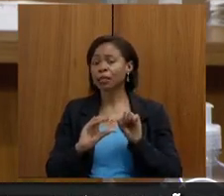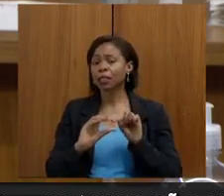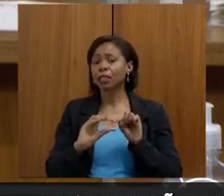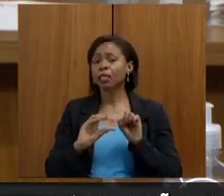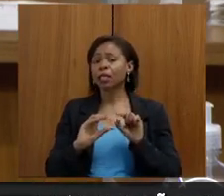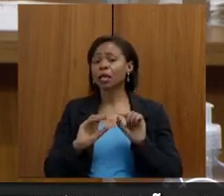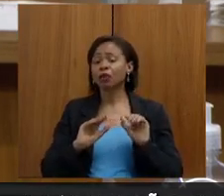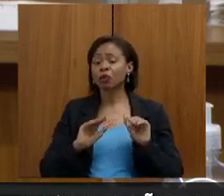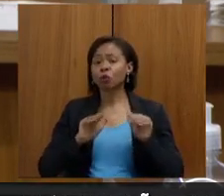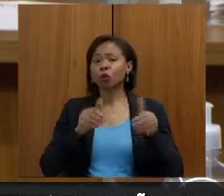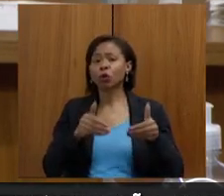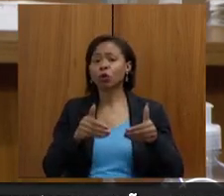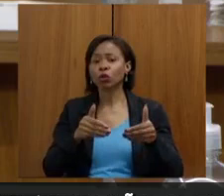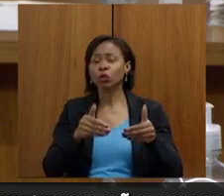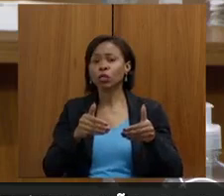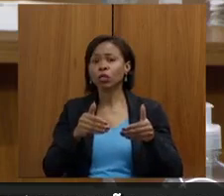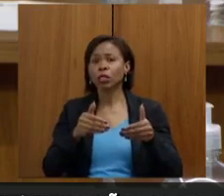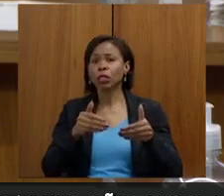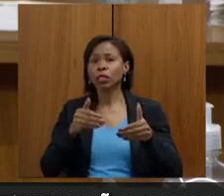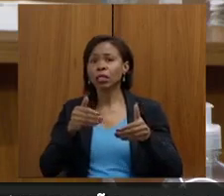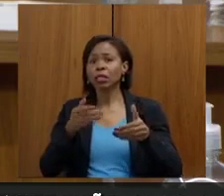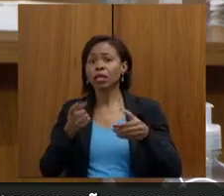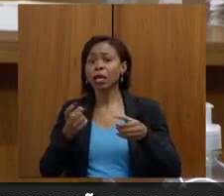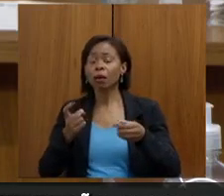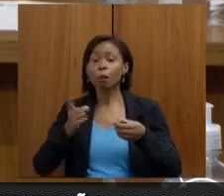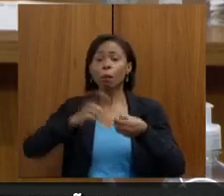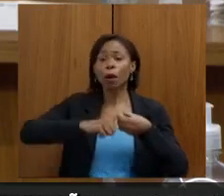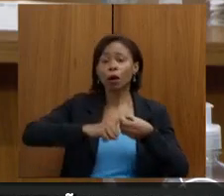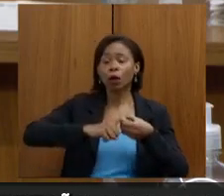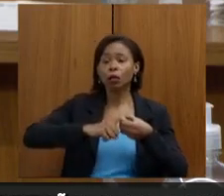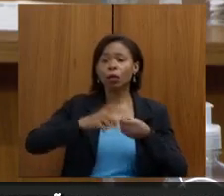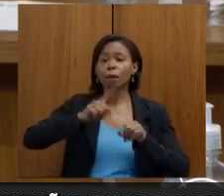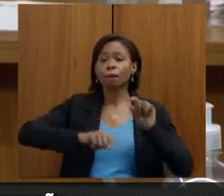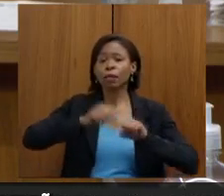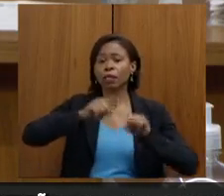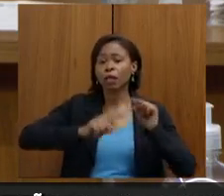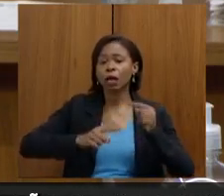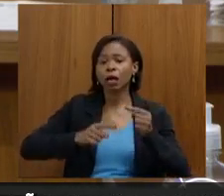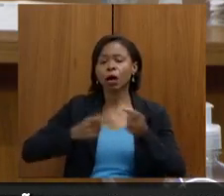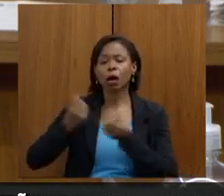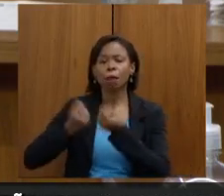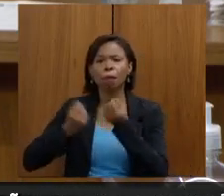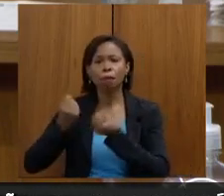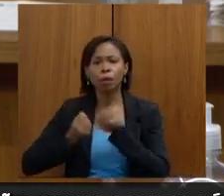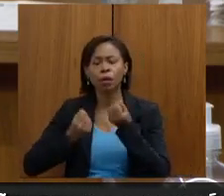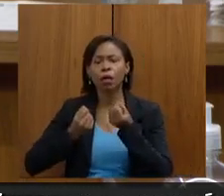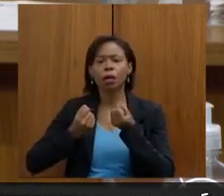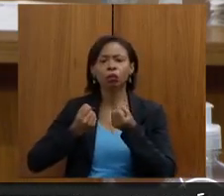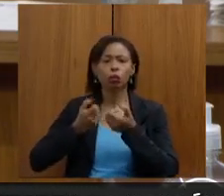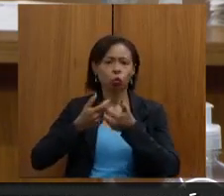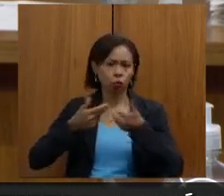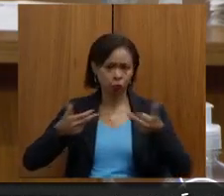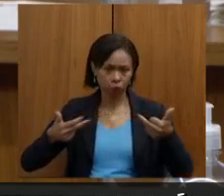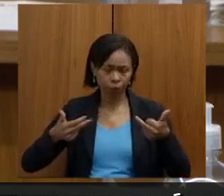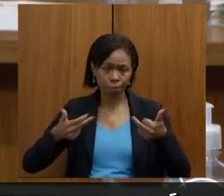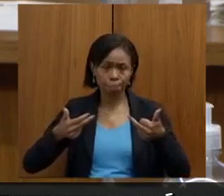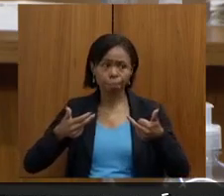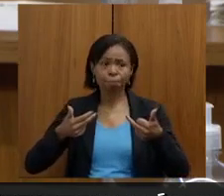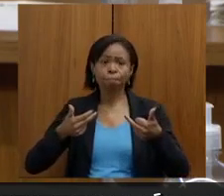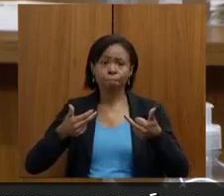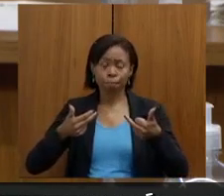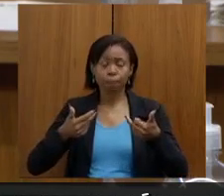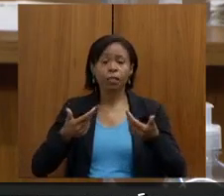a recomposição de materiais equipamentos e viaturas não obstante Deputado